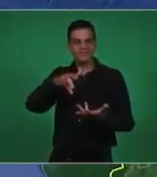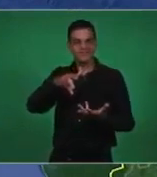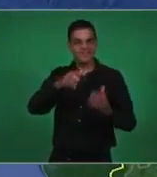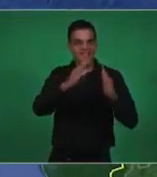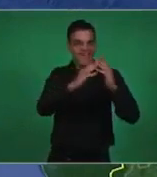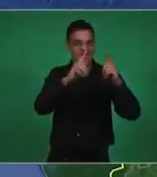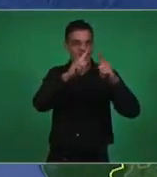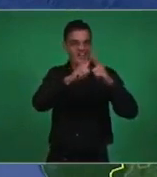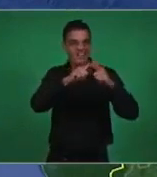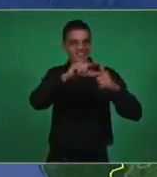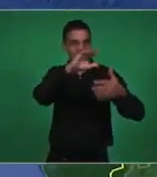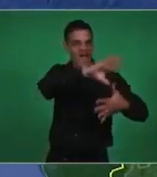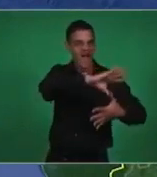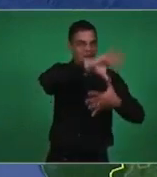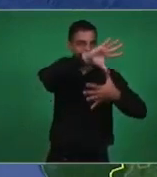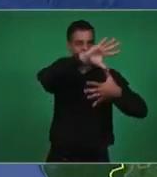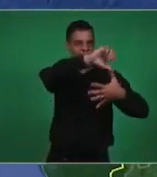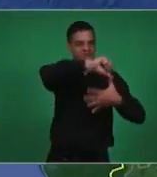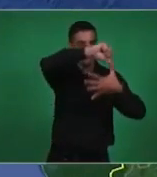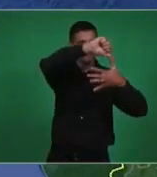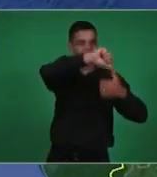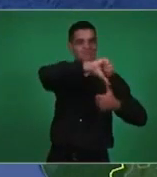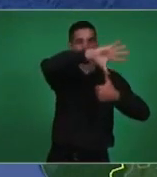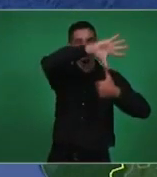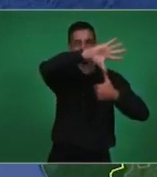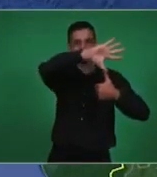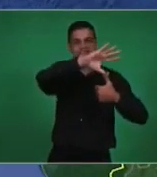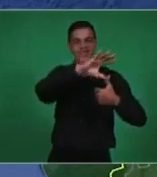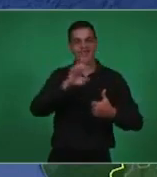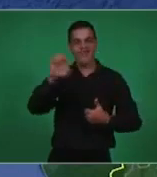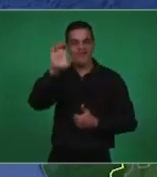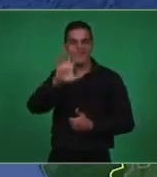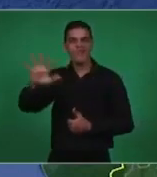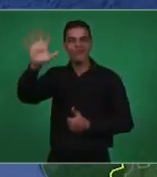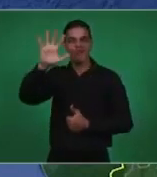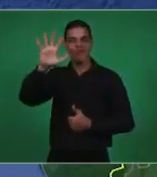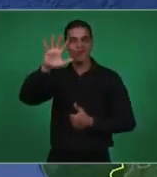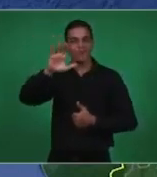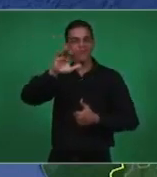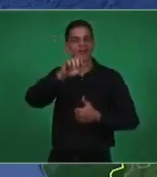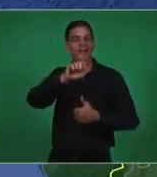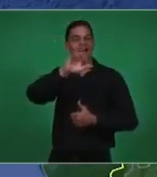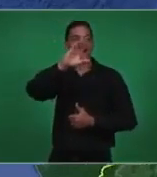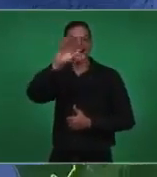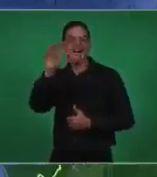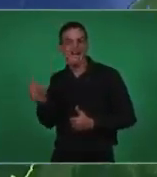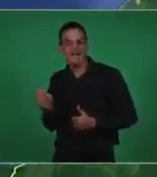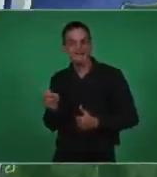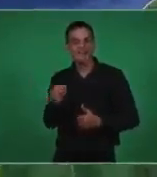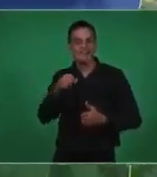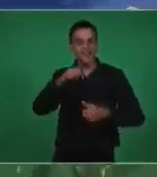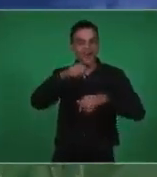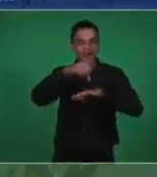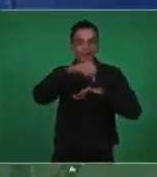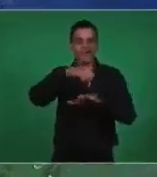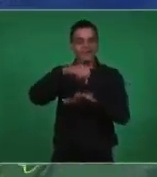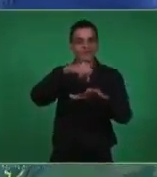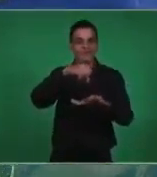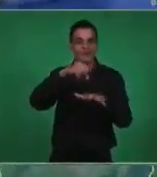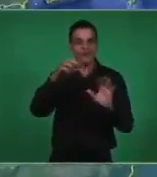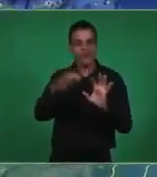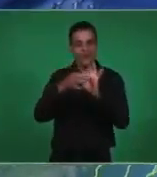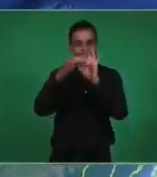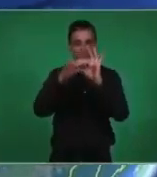três Américas, Europa, África, Ásia e Oceania, conectadas pela mesma